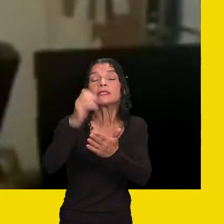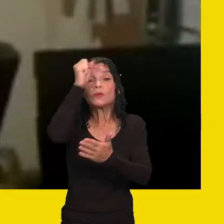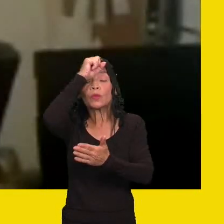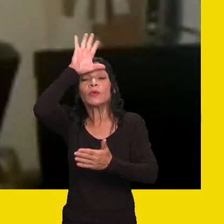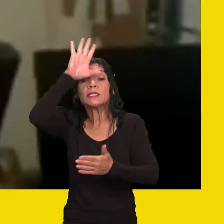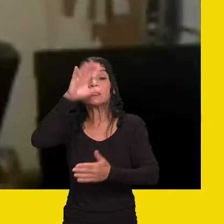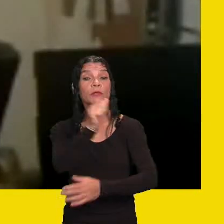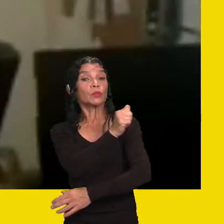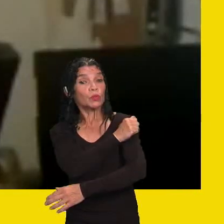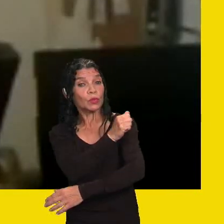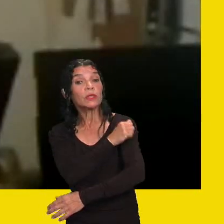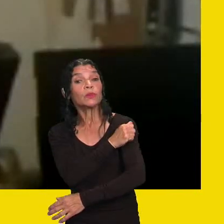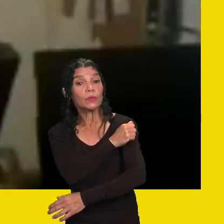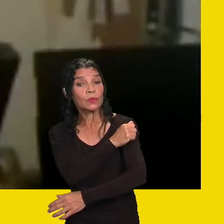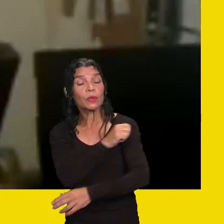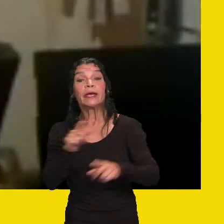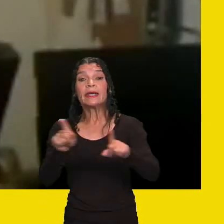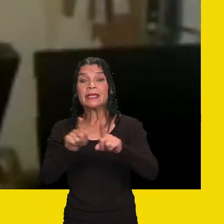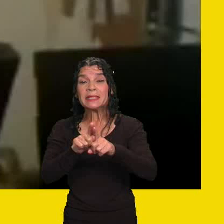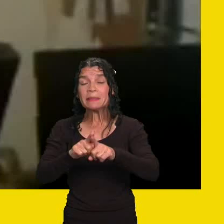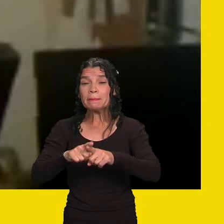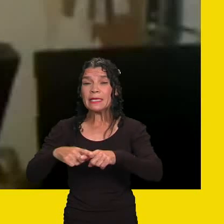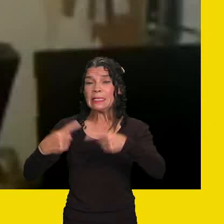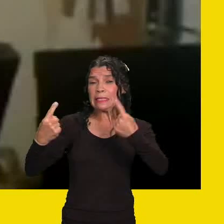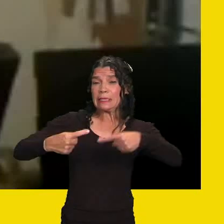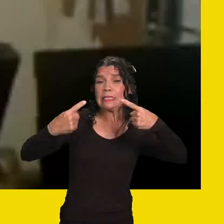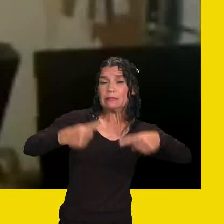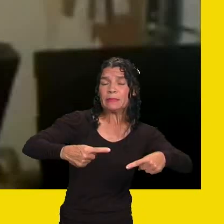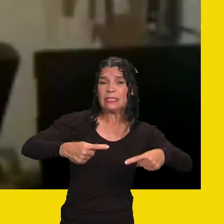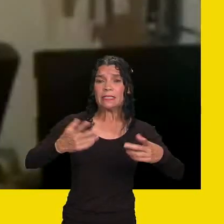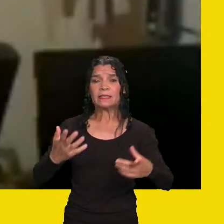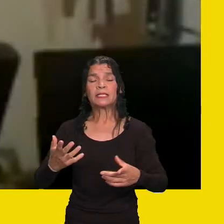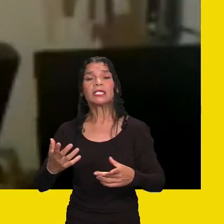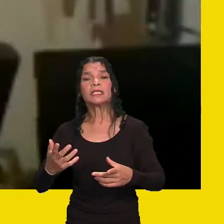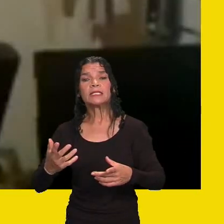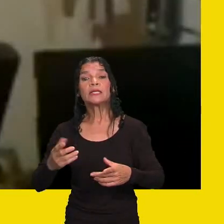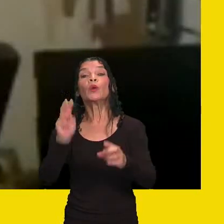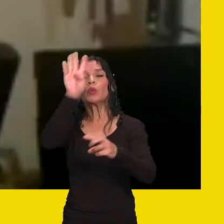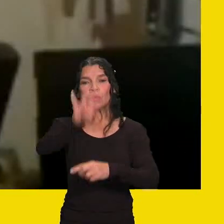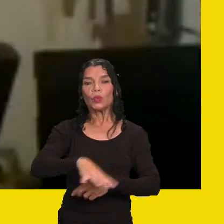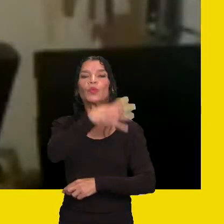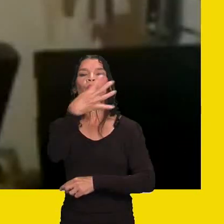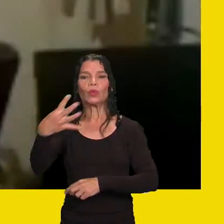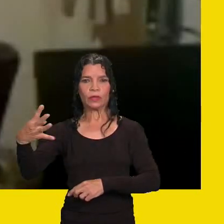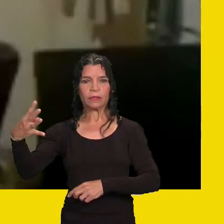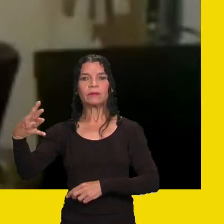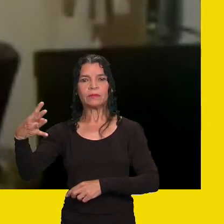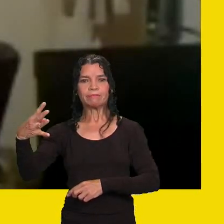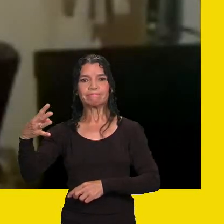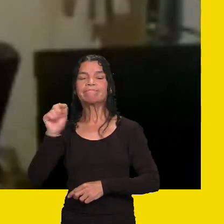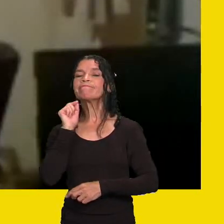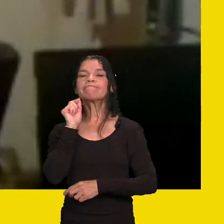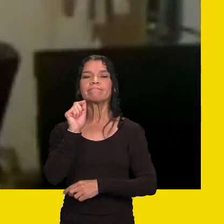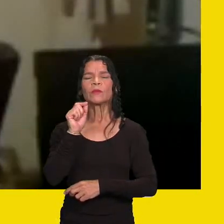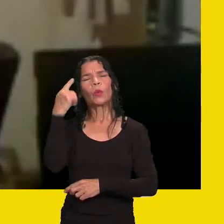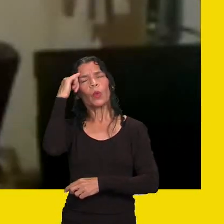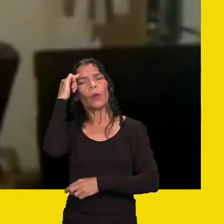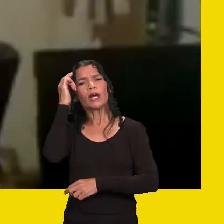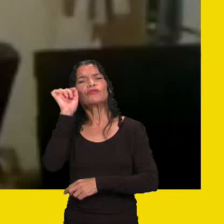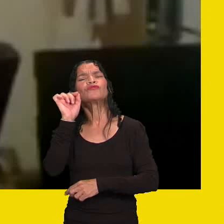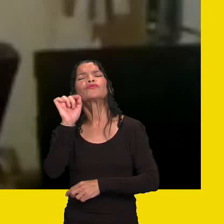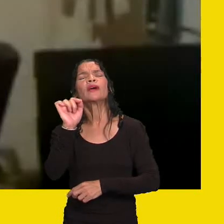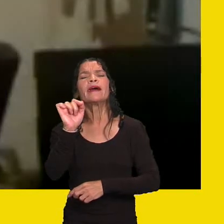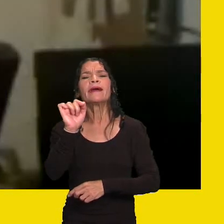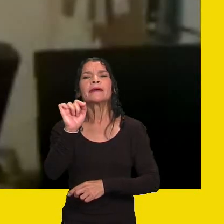a partir dos conflitos e das disputas no currículo. Então, acho que essas